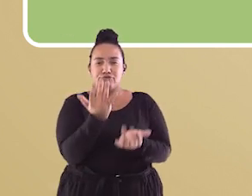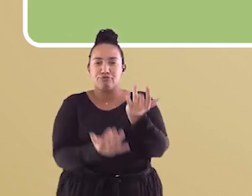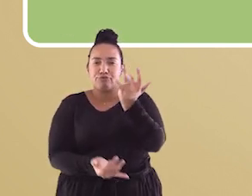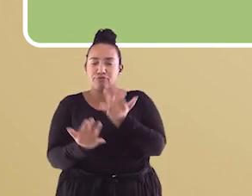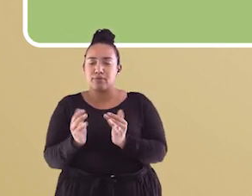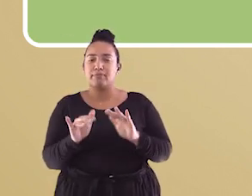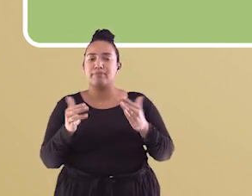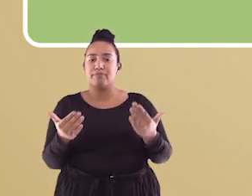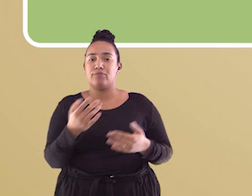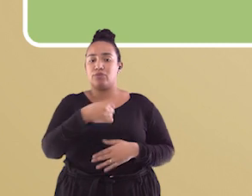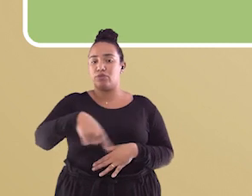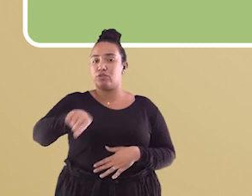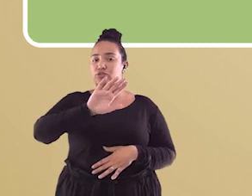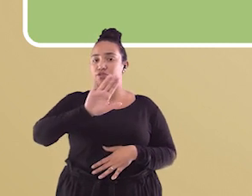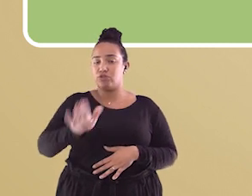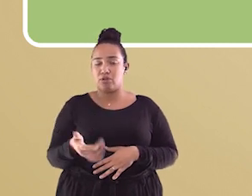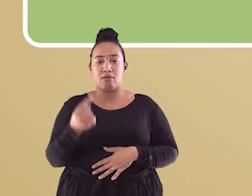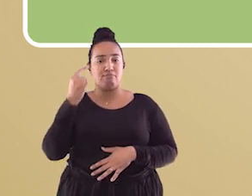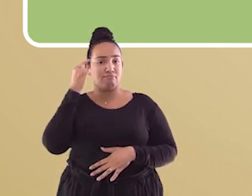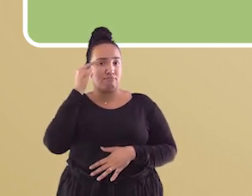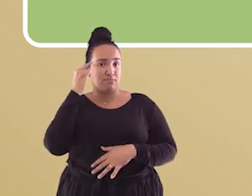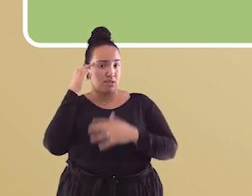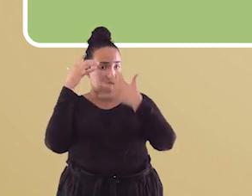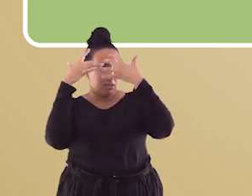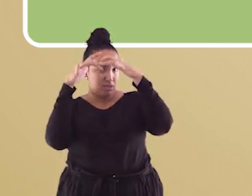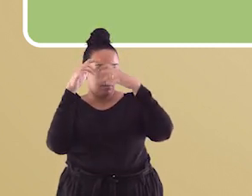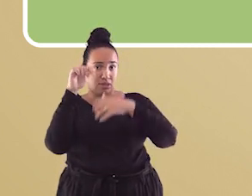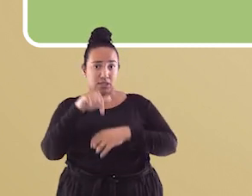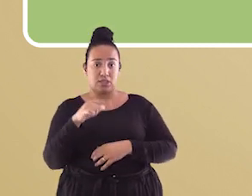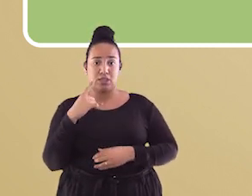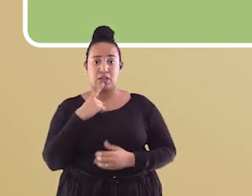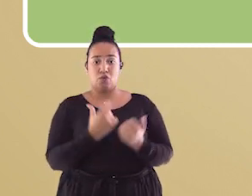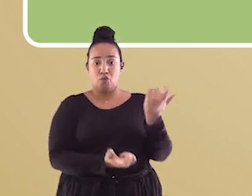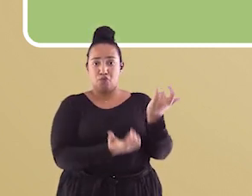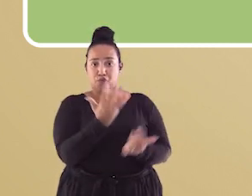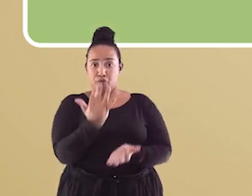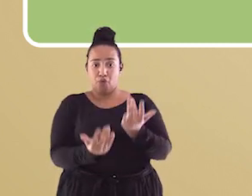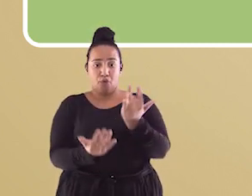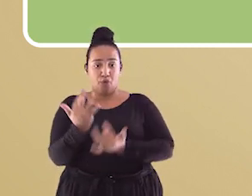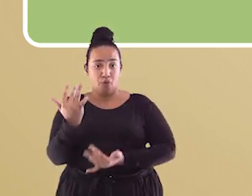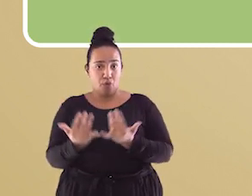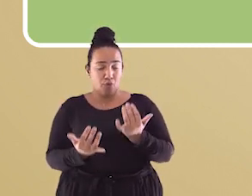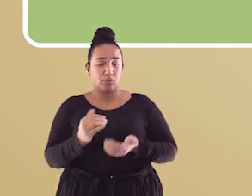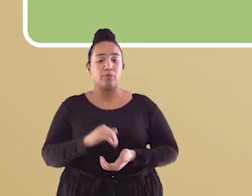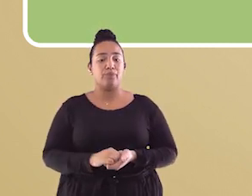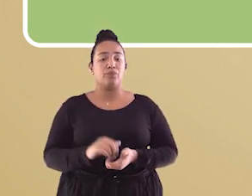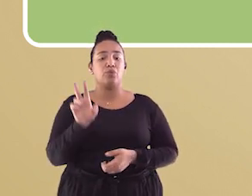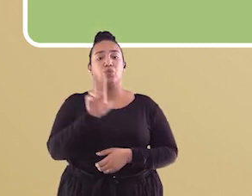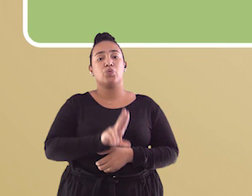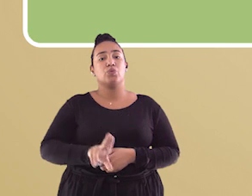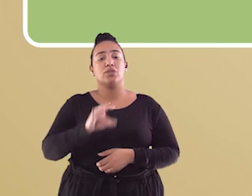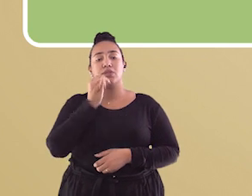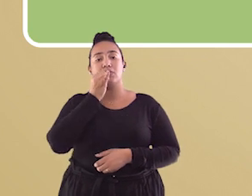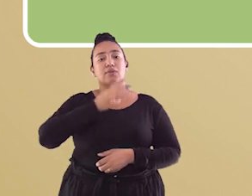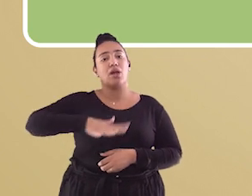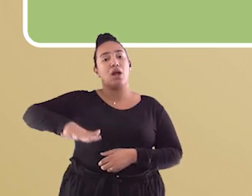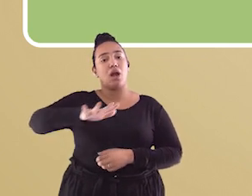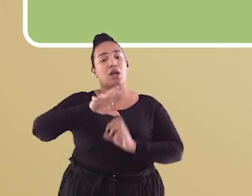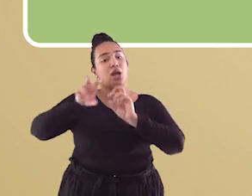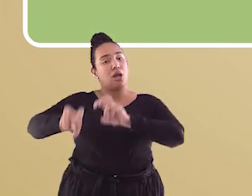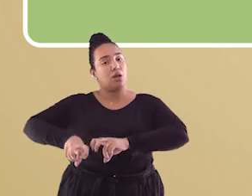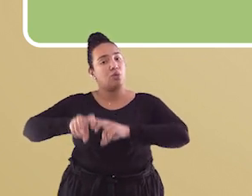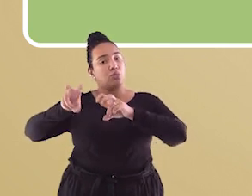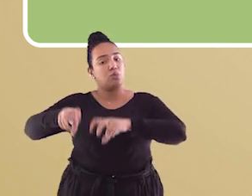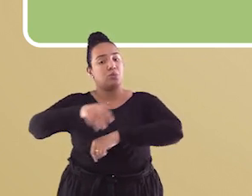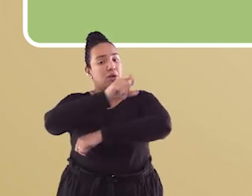permite pensar, essas práticas envolvem fogo, queimar. São bastante utilizadas para a agricultura, nas plantações,